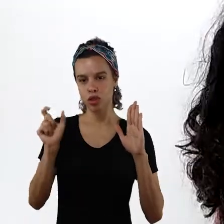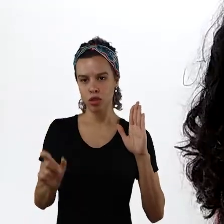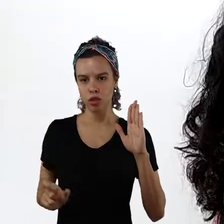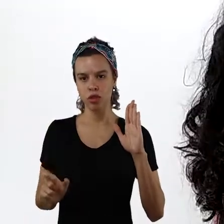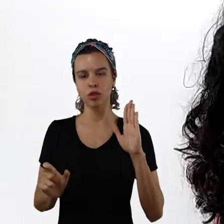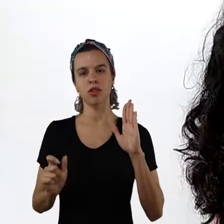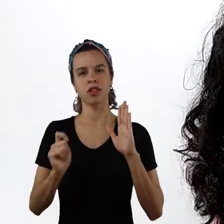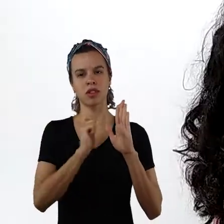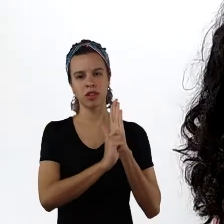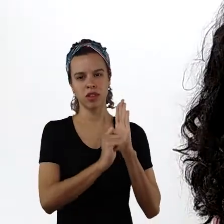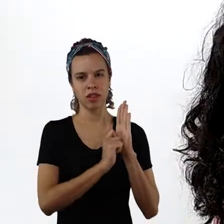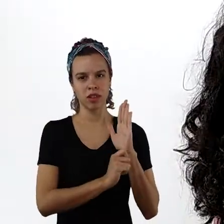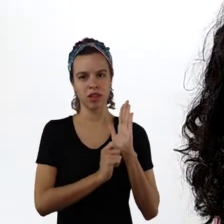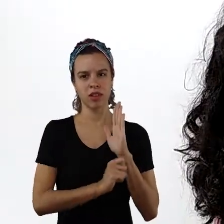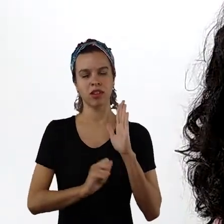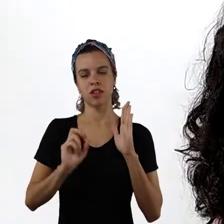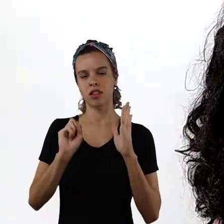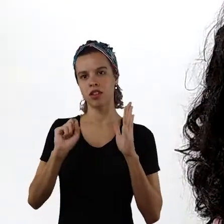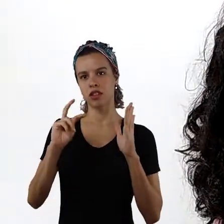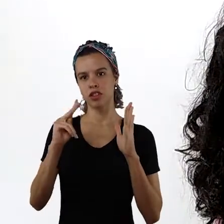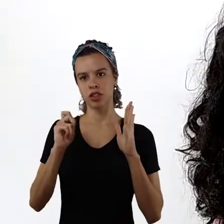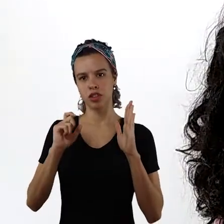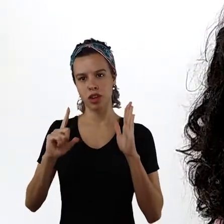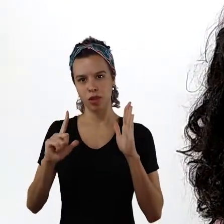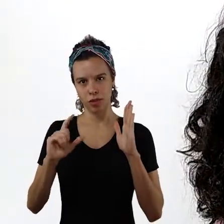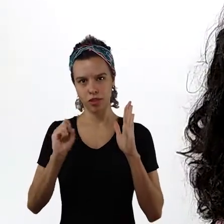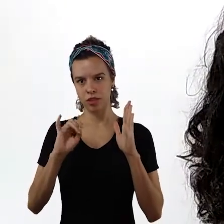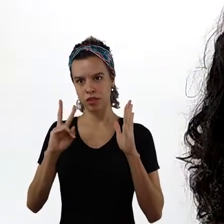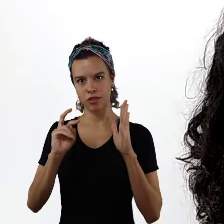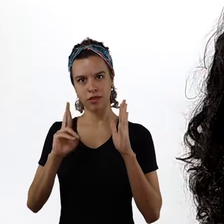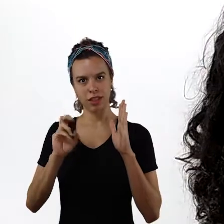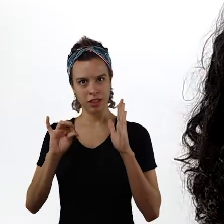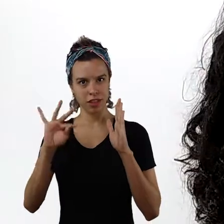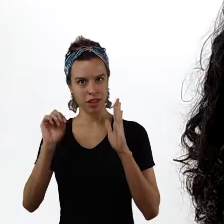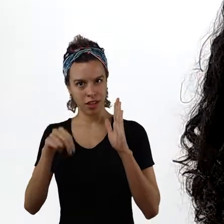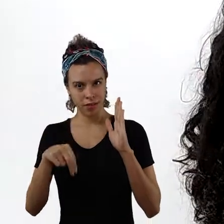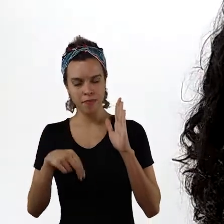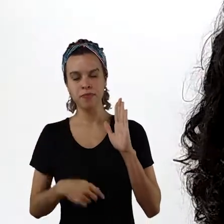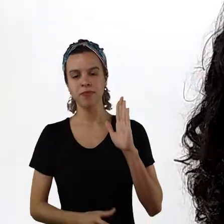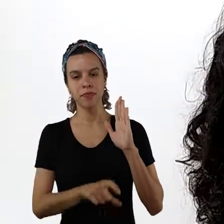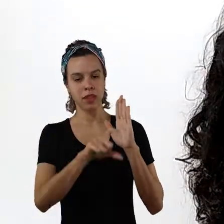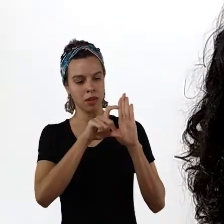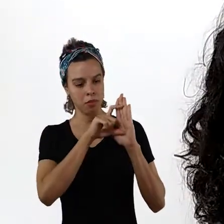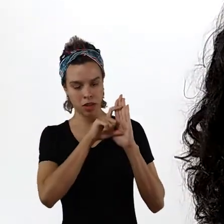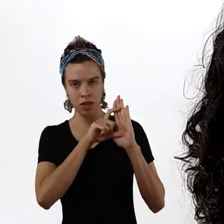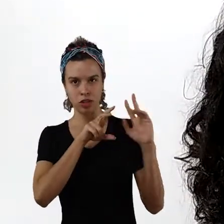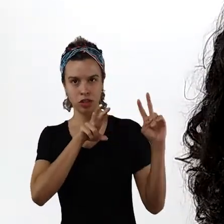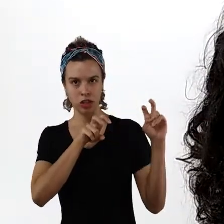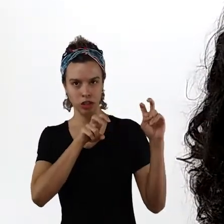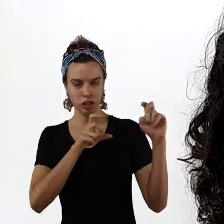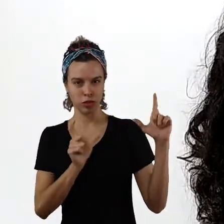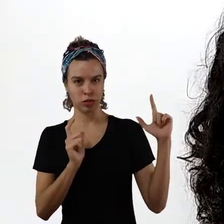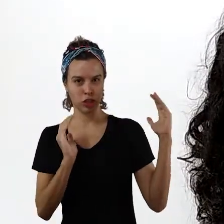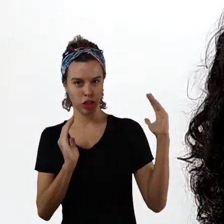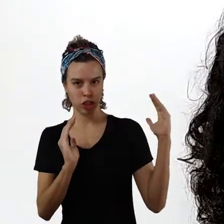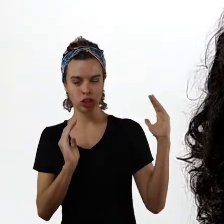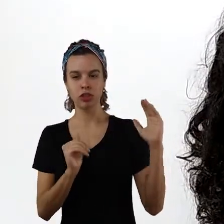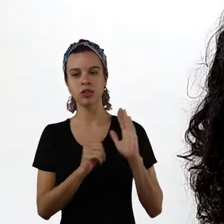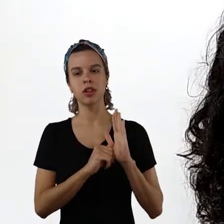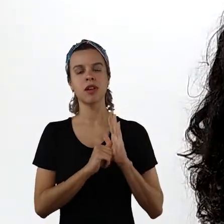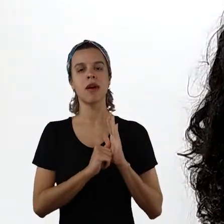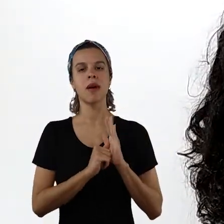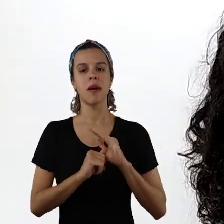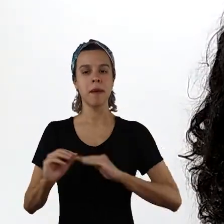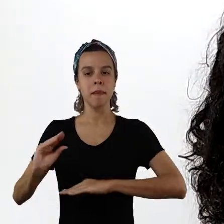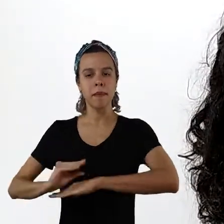escrita do nome do escritor, que é o Chelsea Verstein. Abaixo também centralizado o título do livro, a